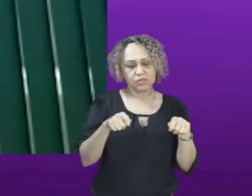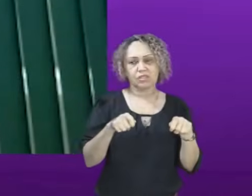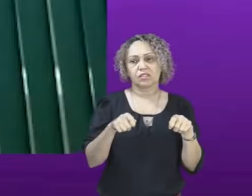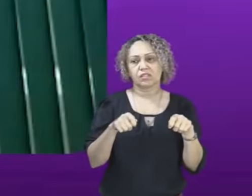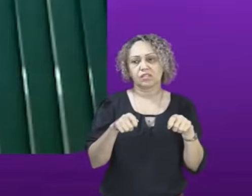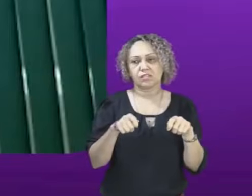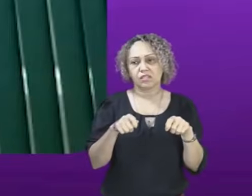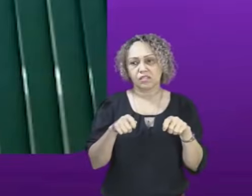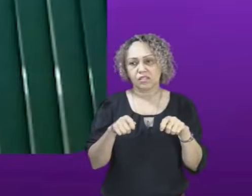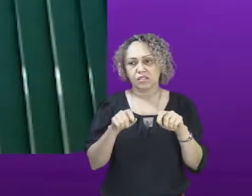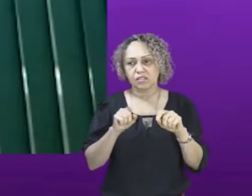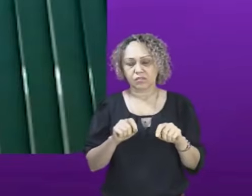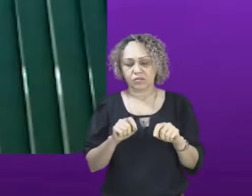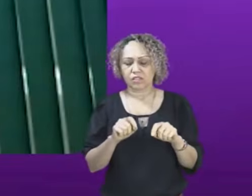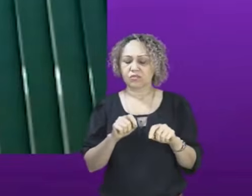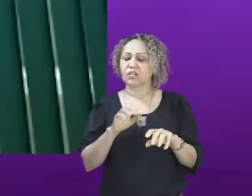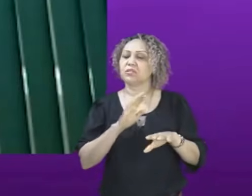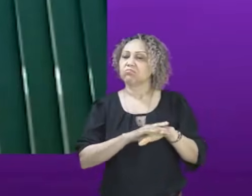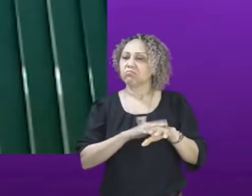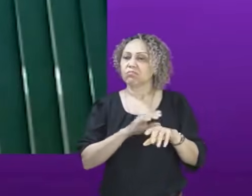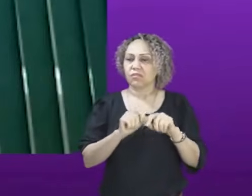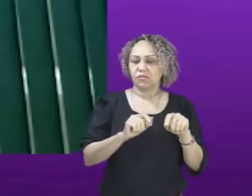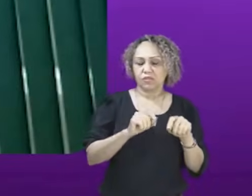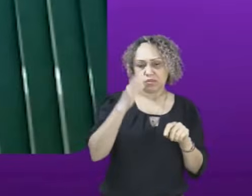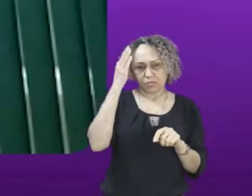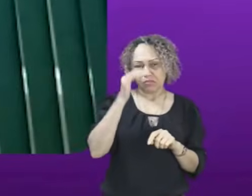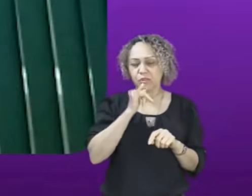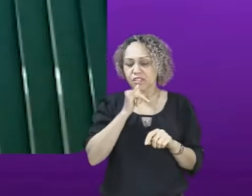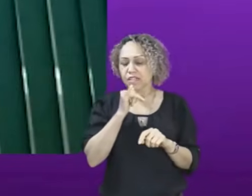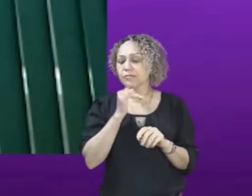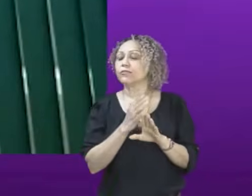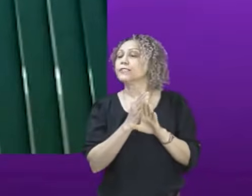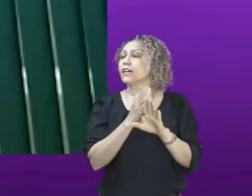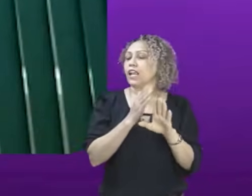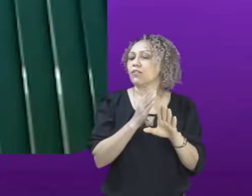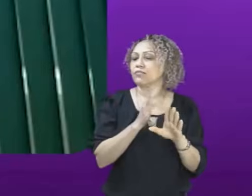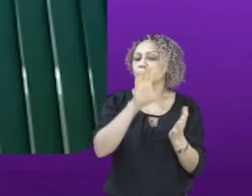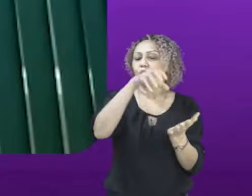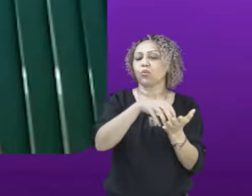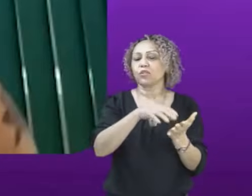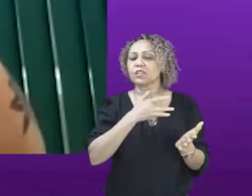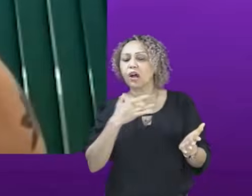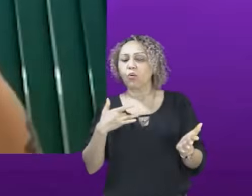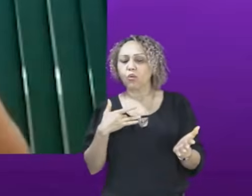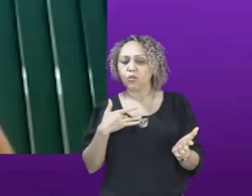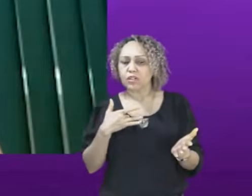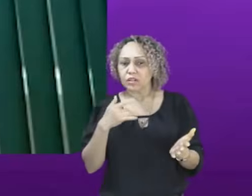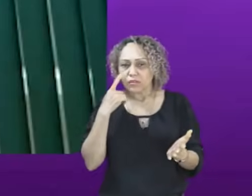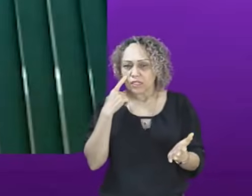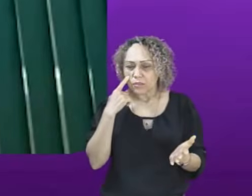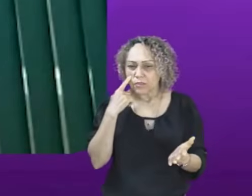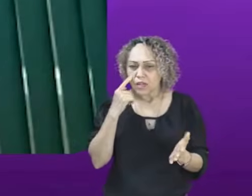está lá, né, na fila do teu posto de saúde, você sabia que vai ter mais um médico aqui atendendo do governo? Então tem que estar ligado nas